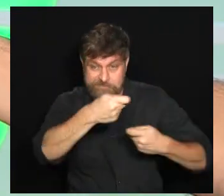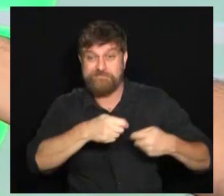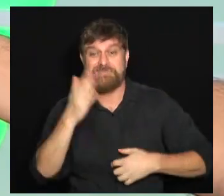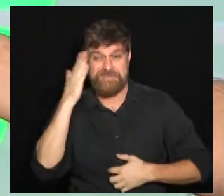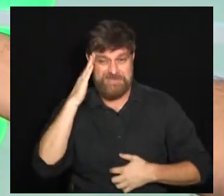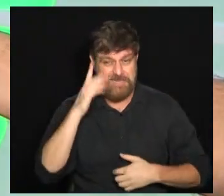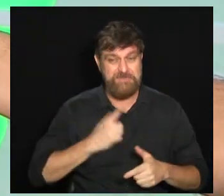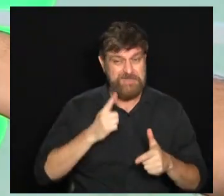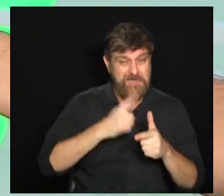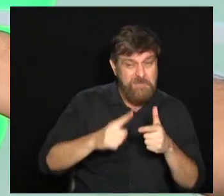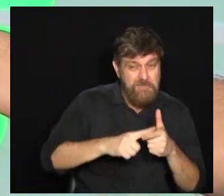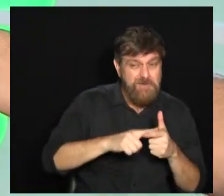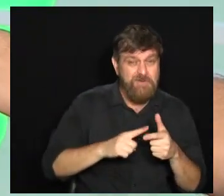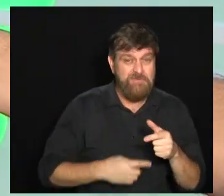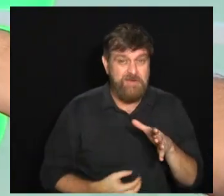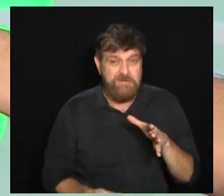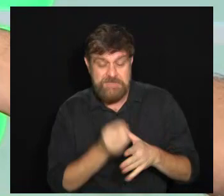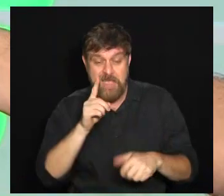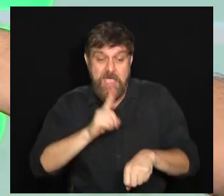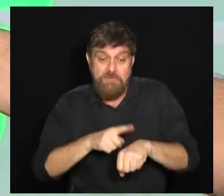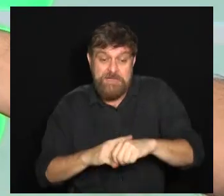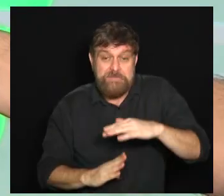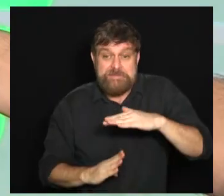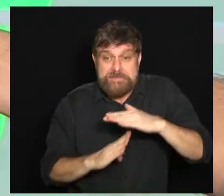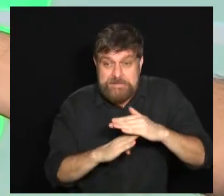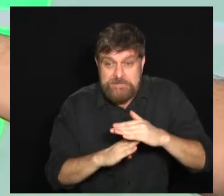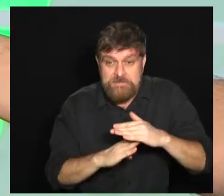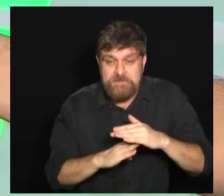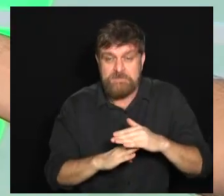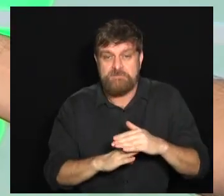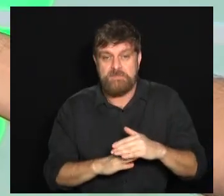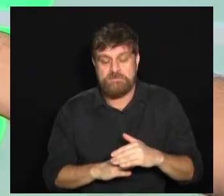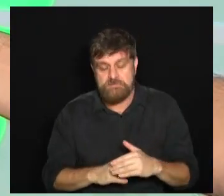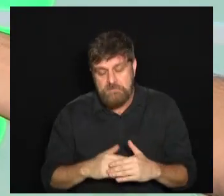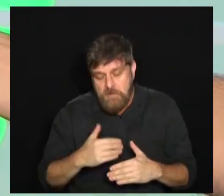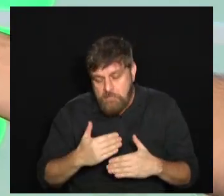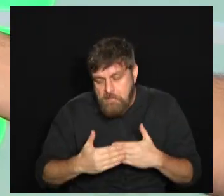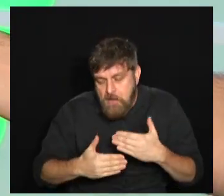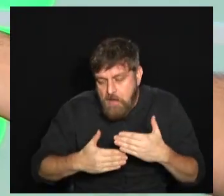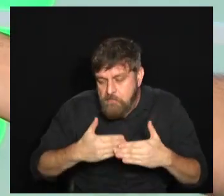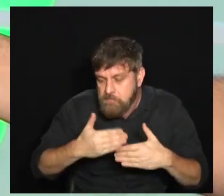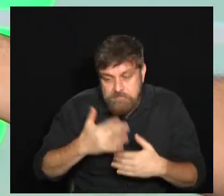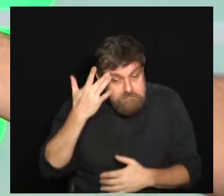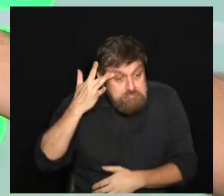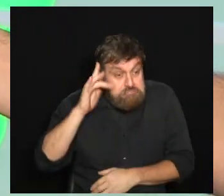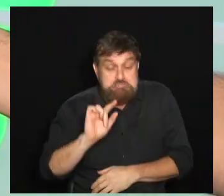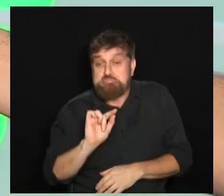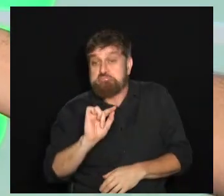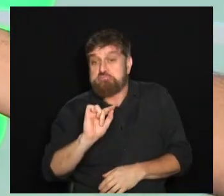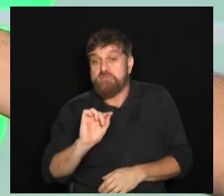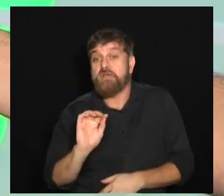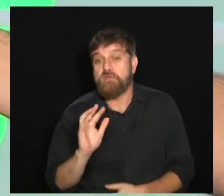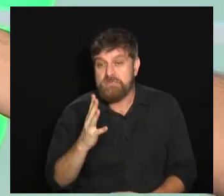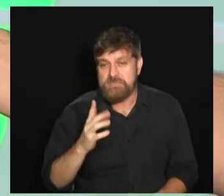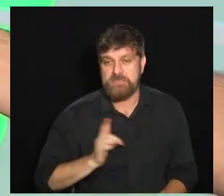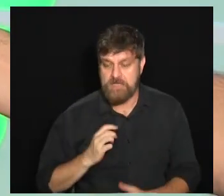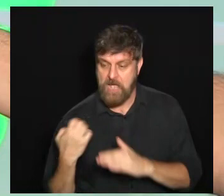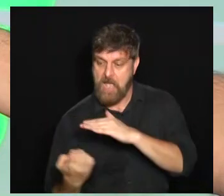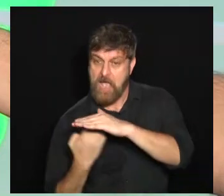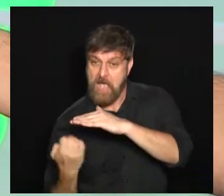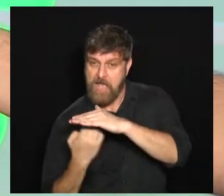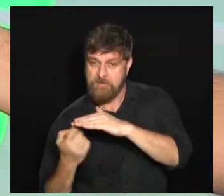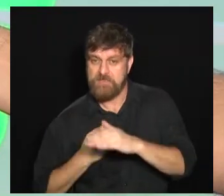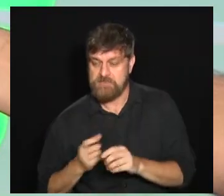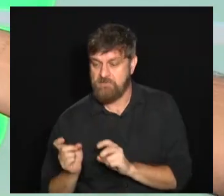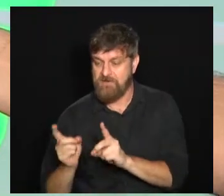recessão ou vai ser apenas um processo de desaceleração, não dá para ainda saber, e isso faz com que a ação, que as empresas vão vender